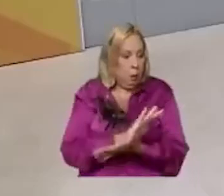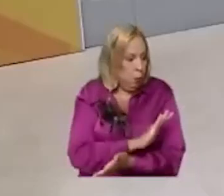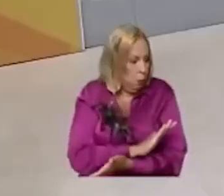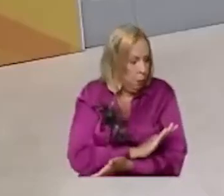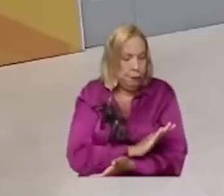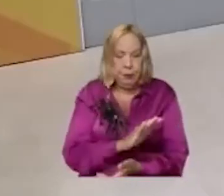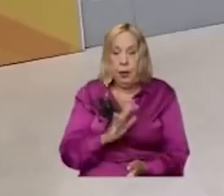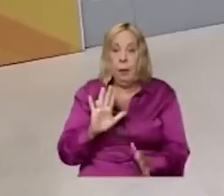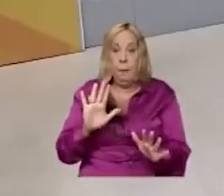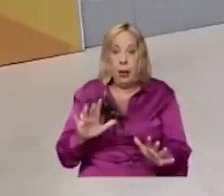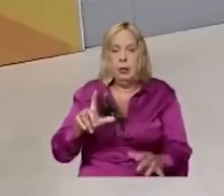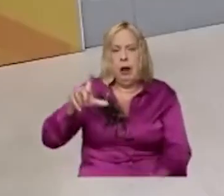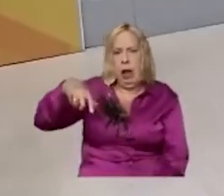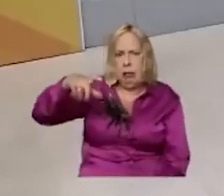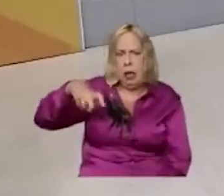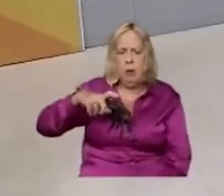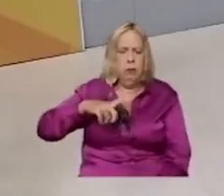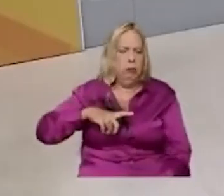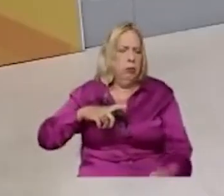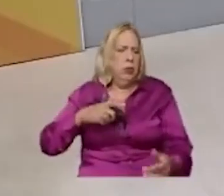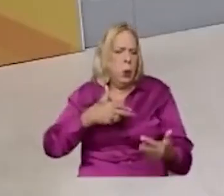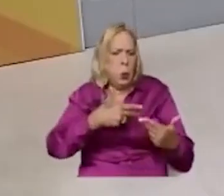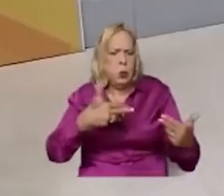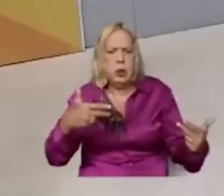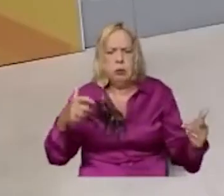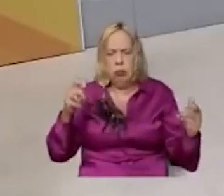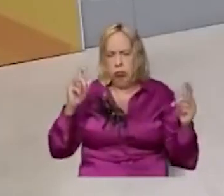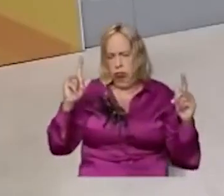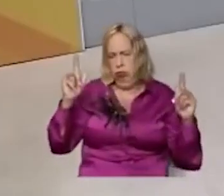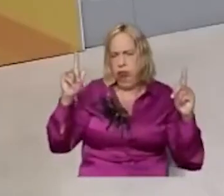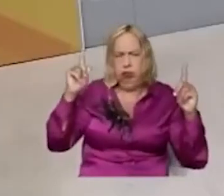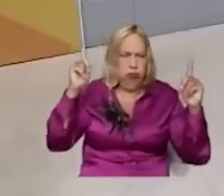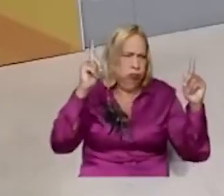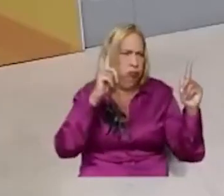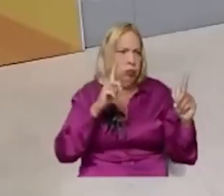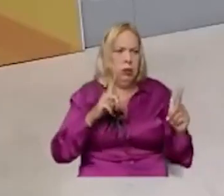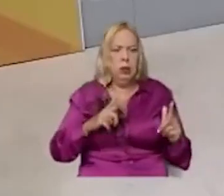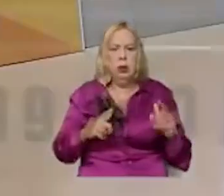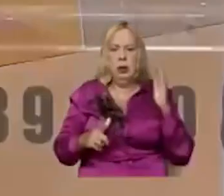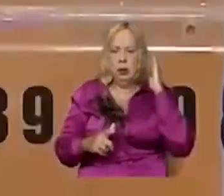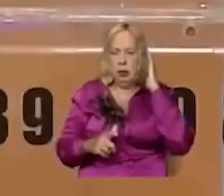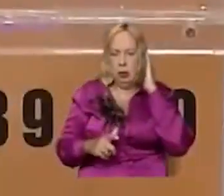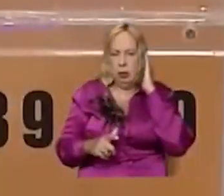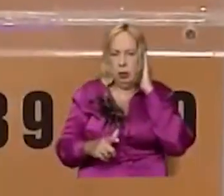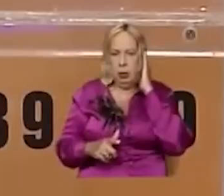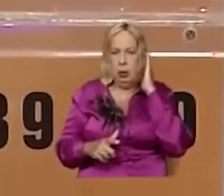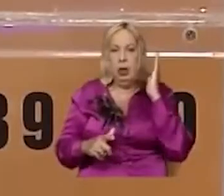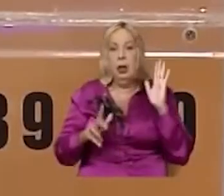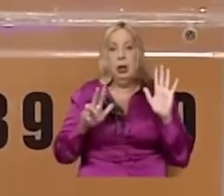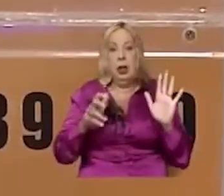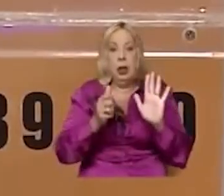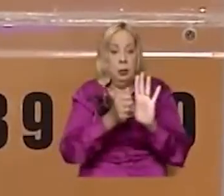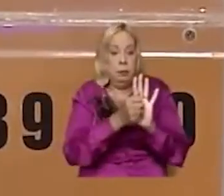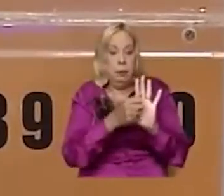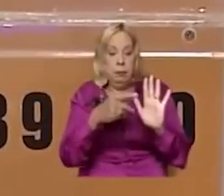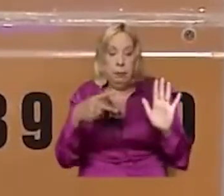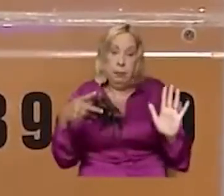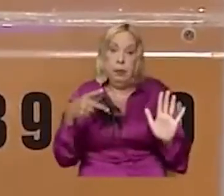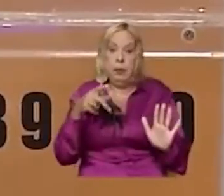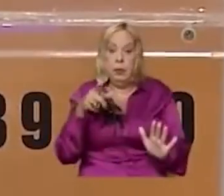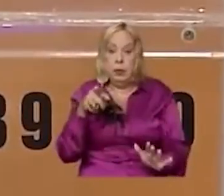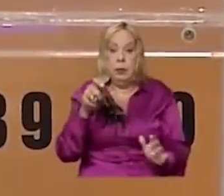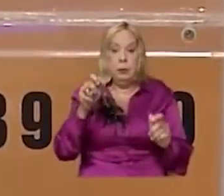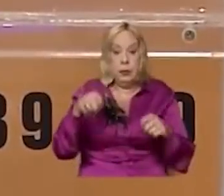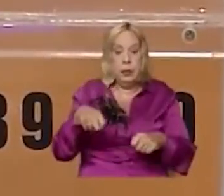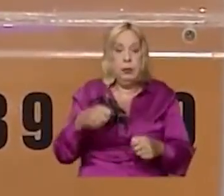Caju Cap e pagar as contas. Por isso que eu conto para vocês. Eu conto, vocês contam, que vocês já têm um QR Code para vocês adquirirem da próxima